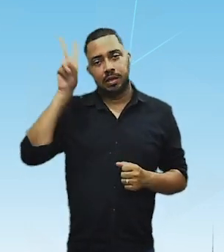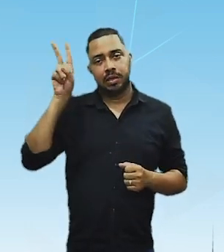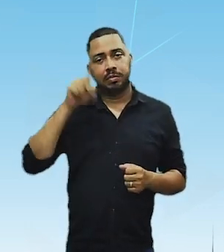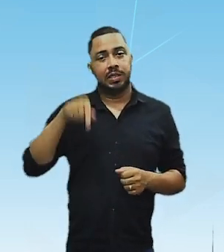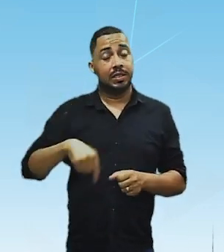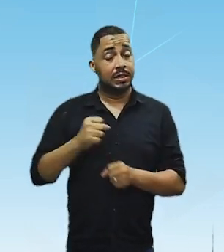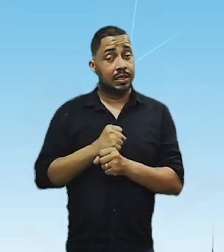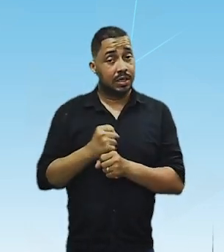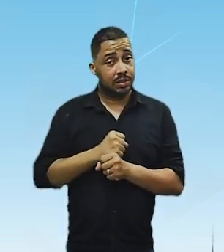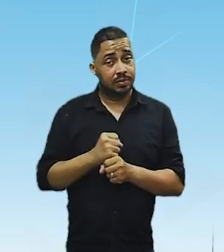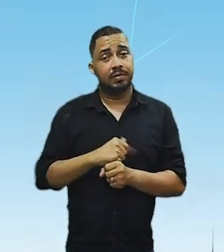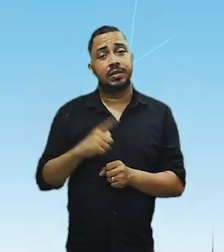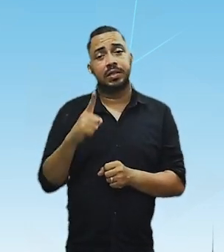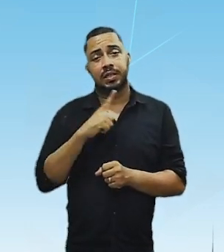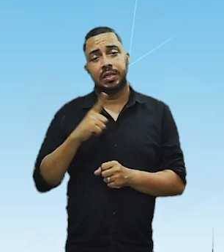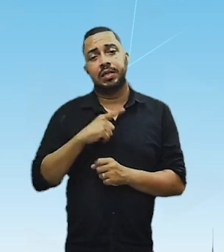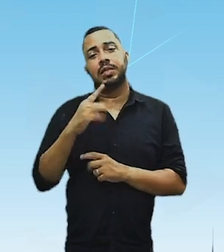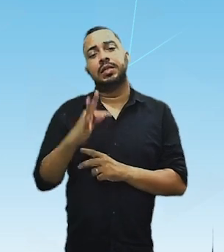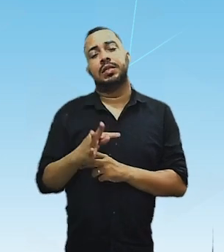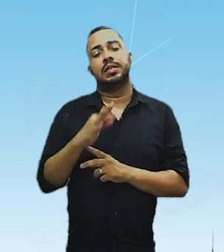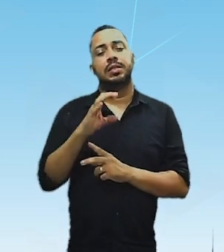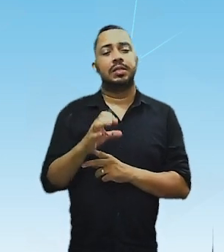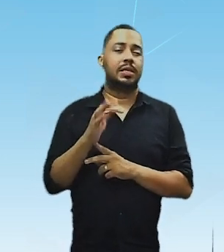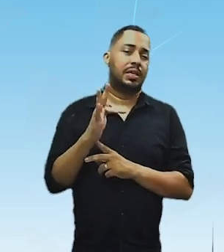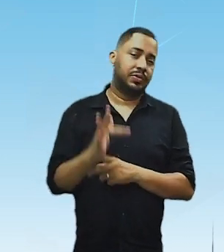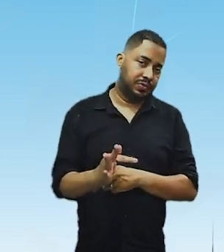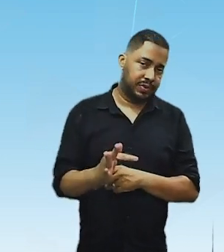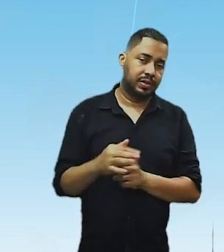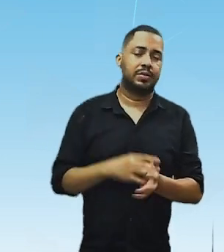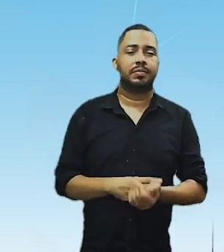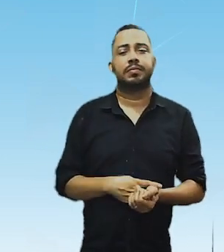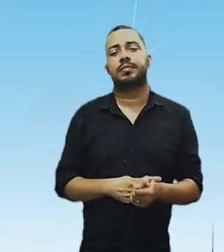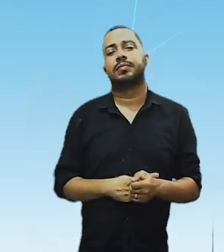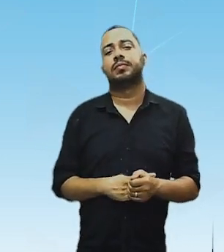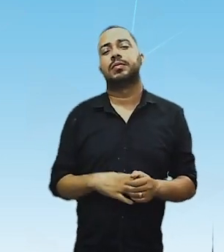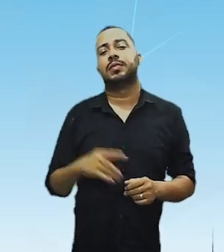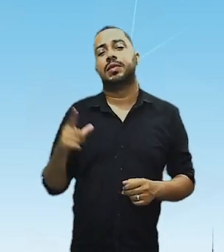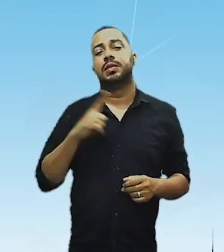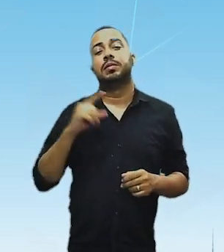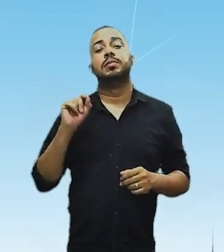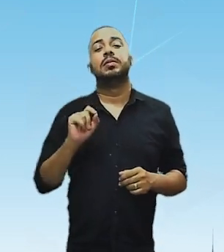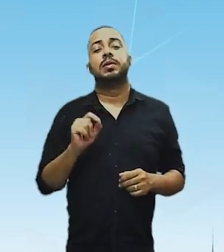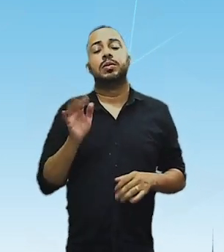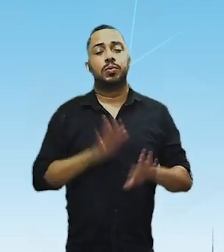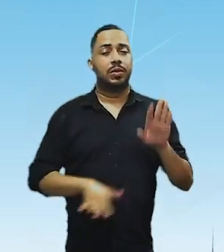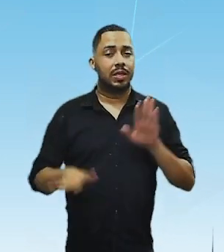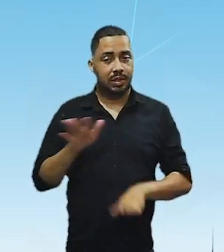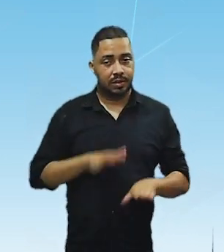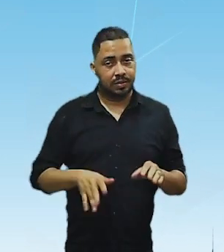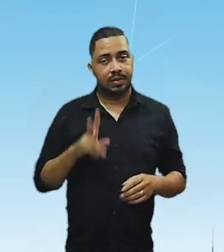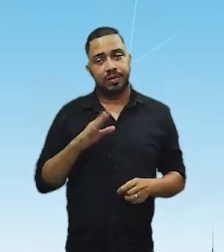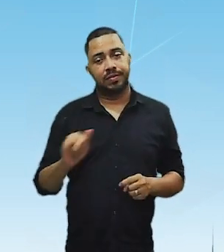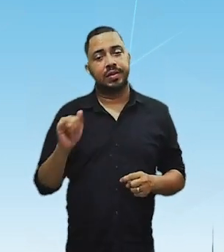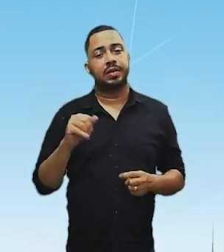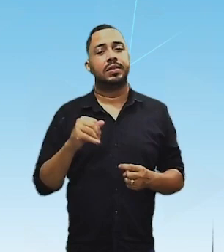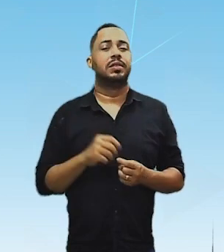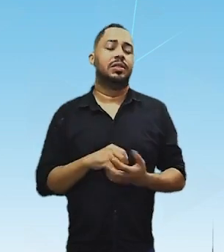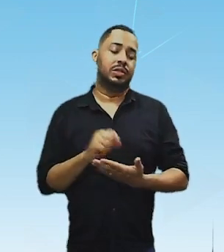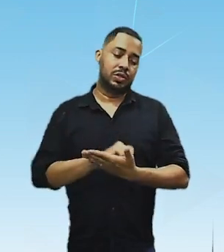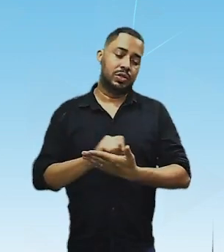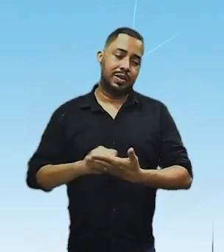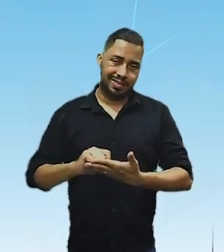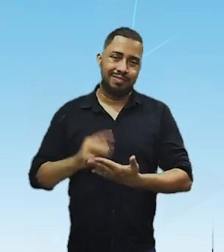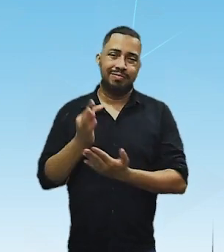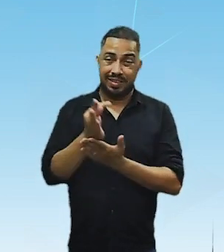ano haverá o TCF, e no TCF temos que ter o quê? Cuidado, vocês vão escrever um texto,